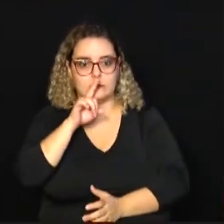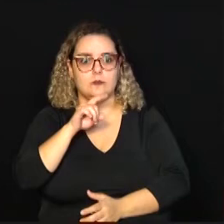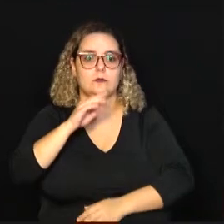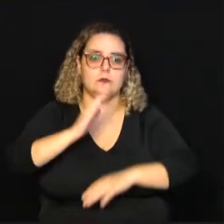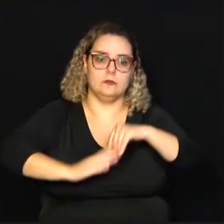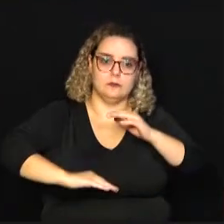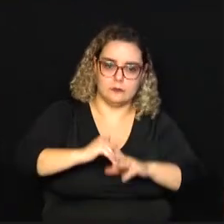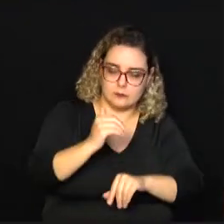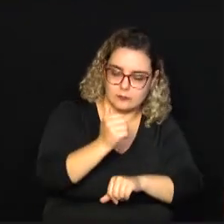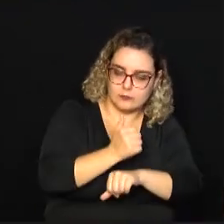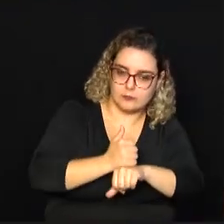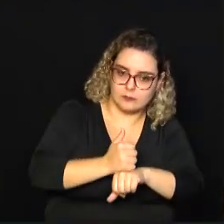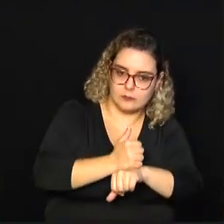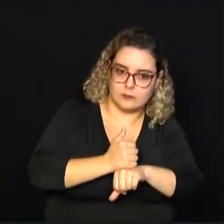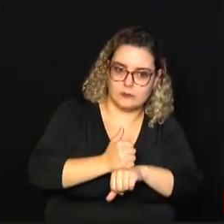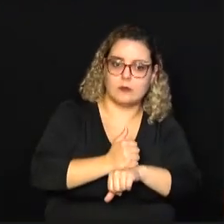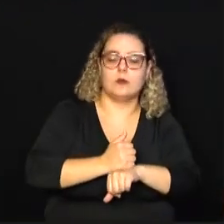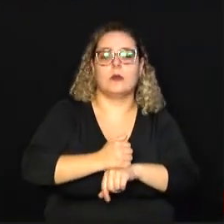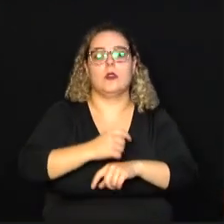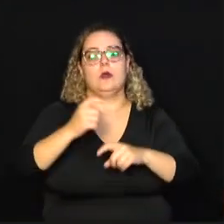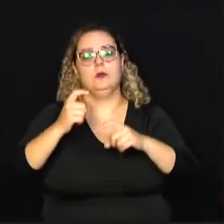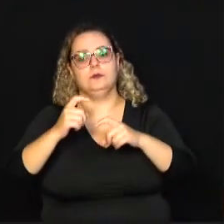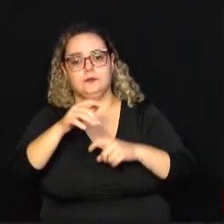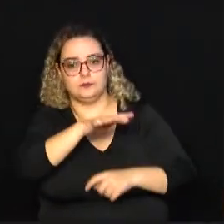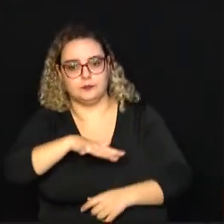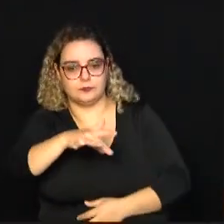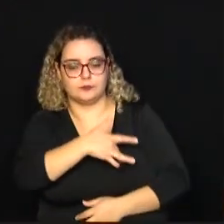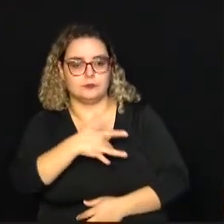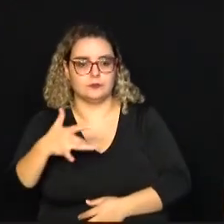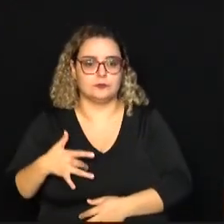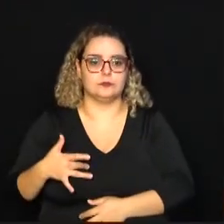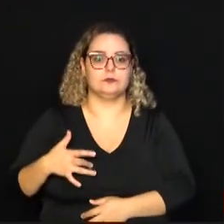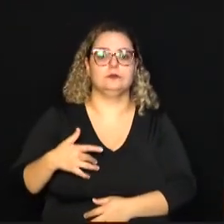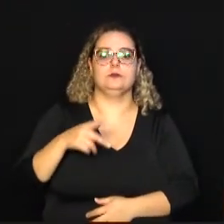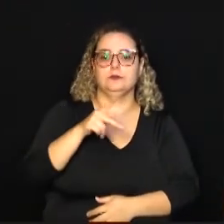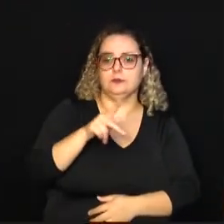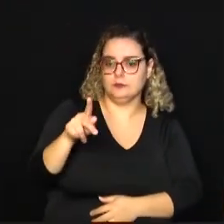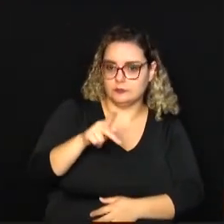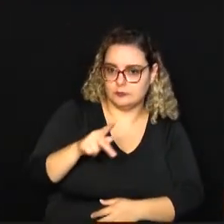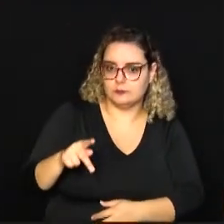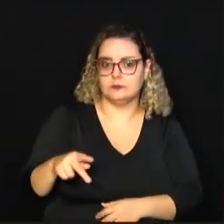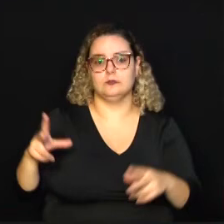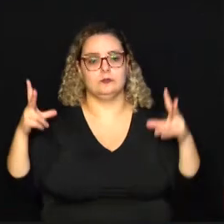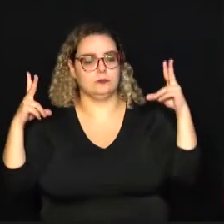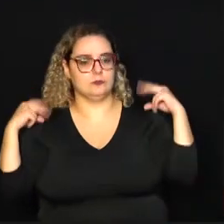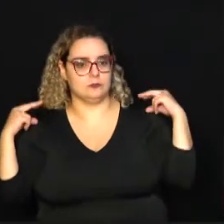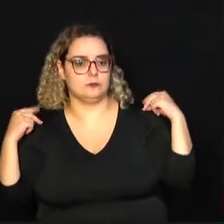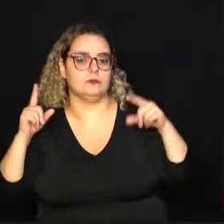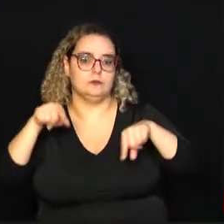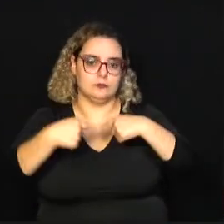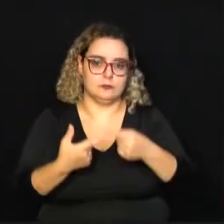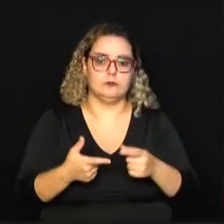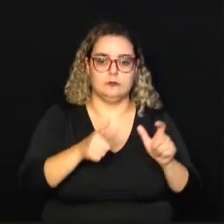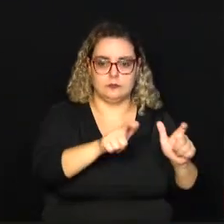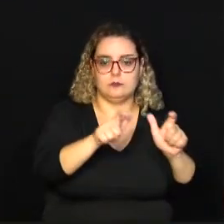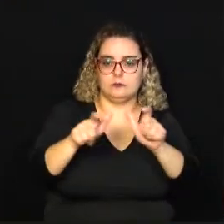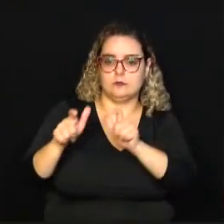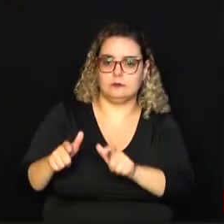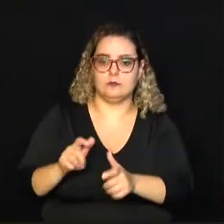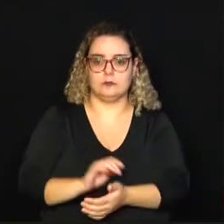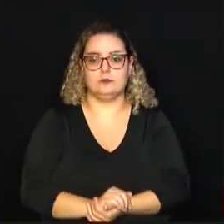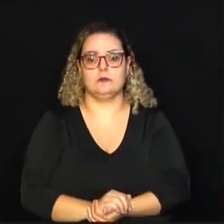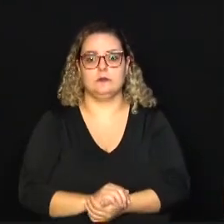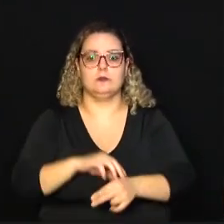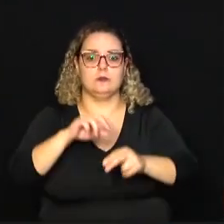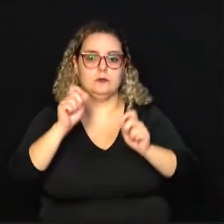saúde, idosos, professores, motoristas de ônibus, etc.? E aí ele pergunta: é possível, junto à Câmara de Vereadores,